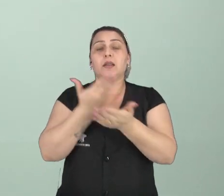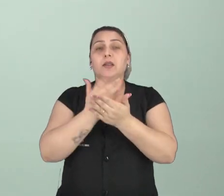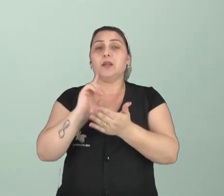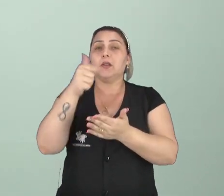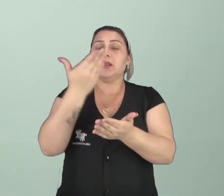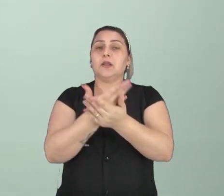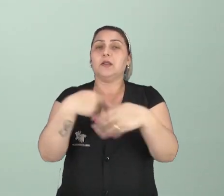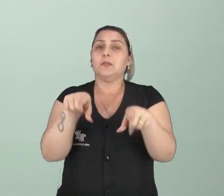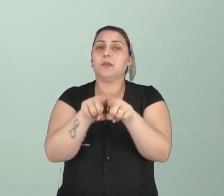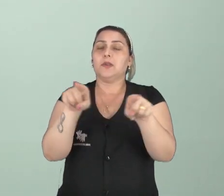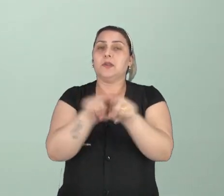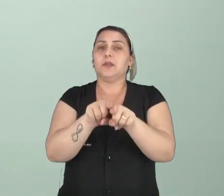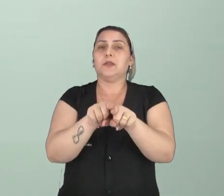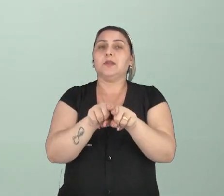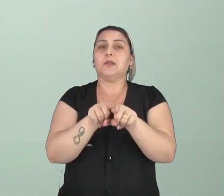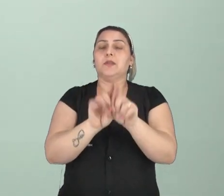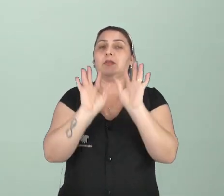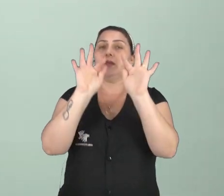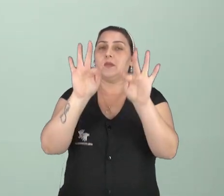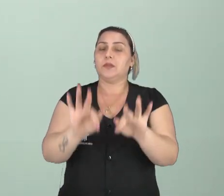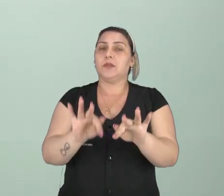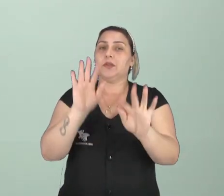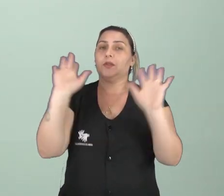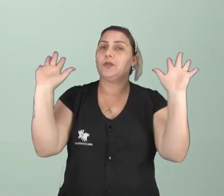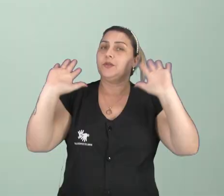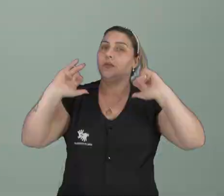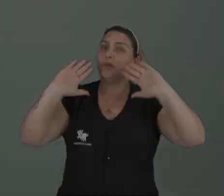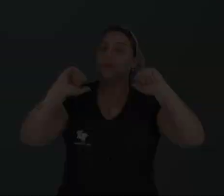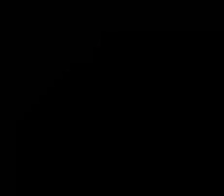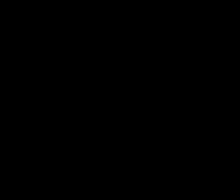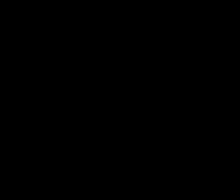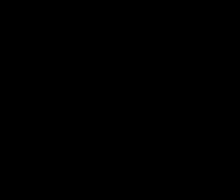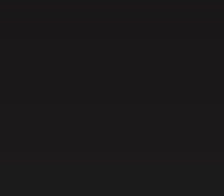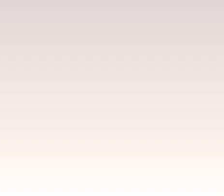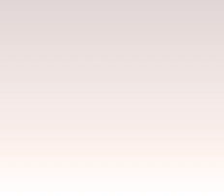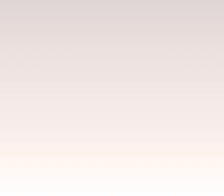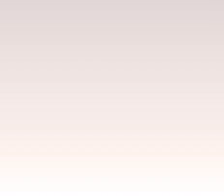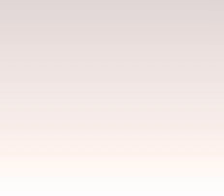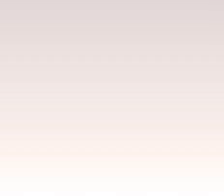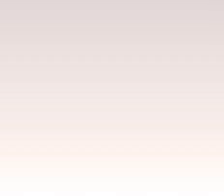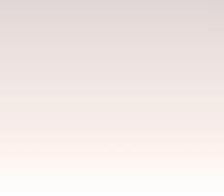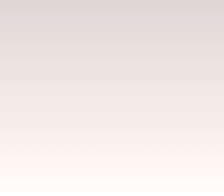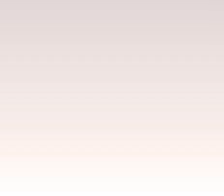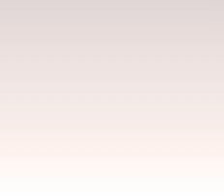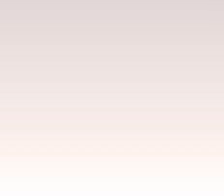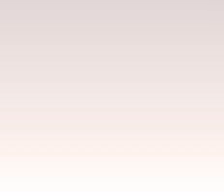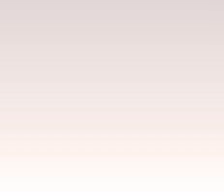as outras aulas, tá bom? E a gente vai ficando por aqui. Tchau, tchau!